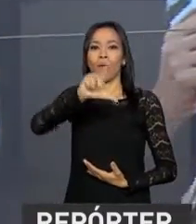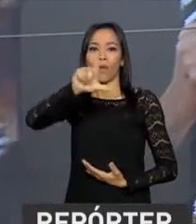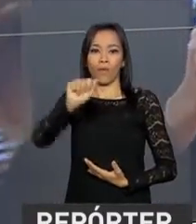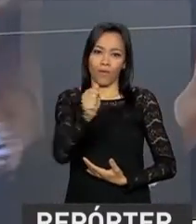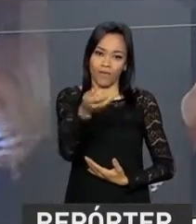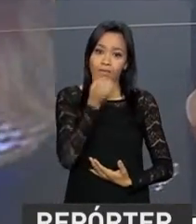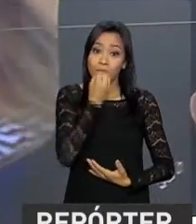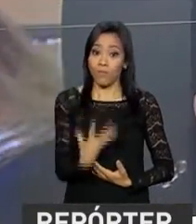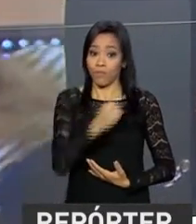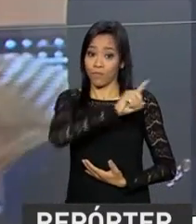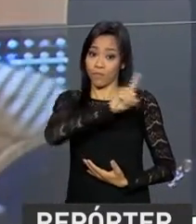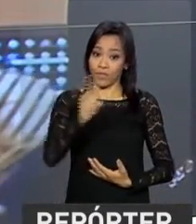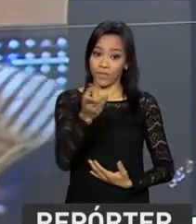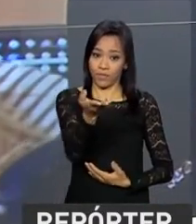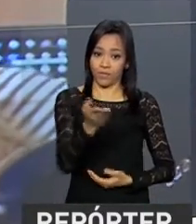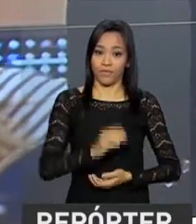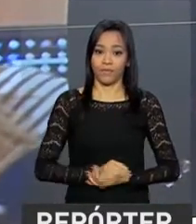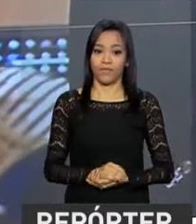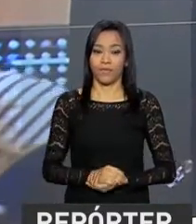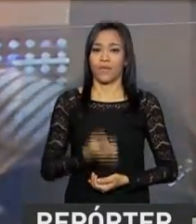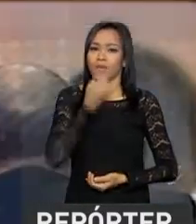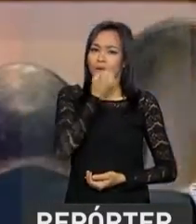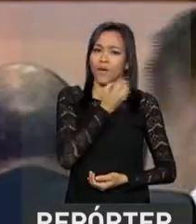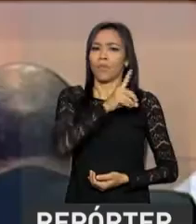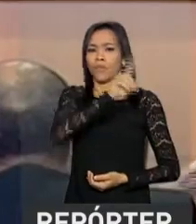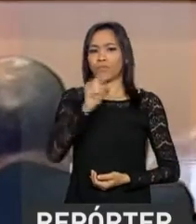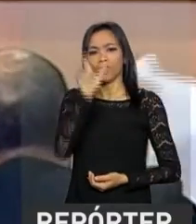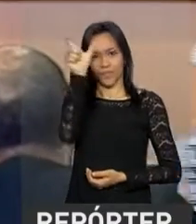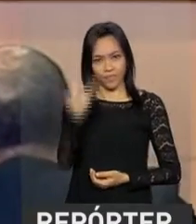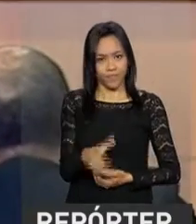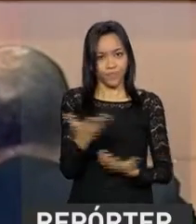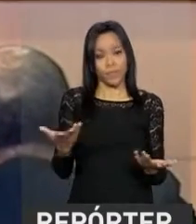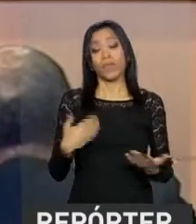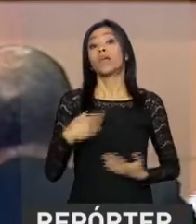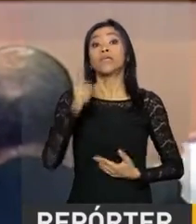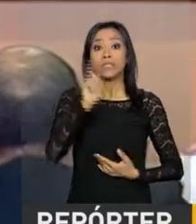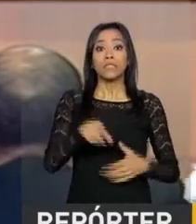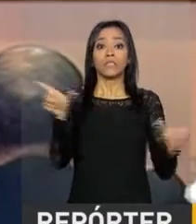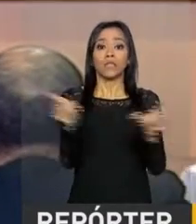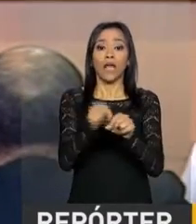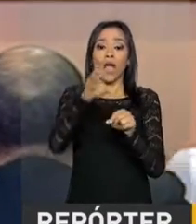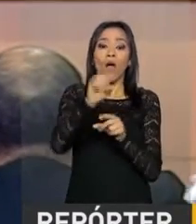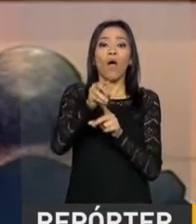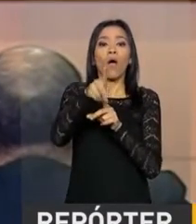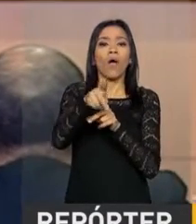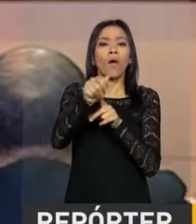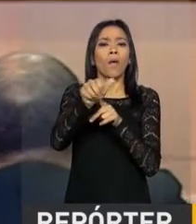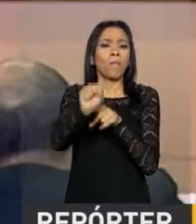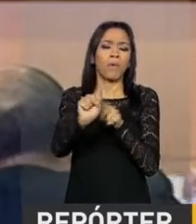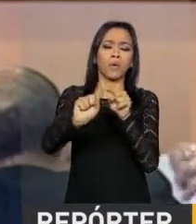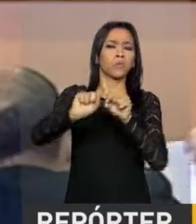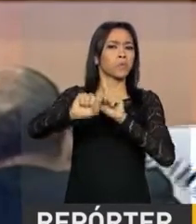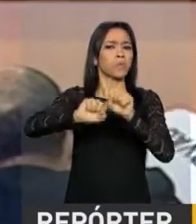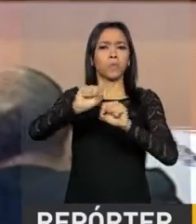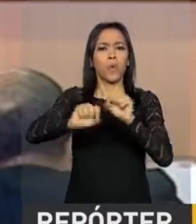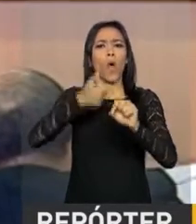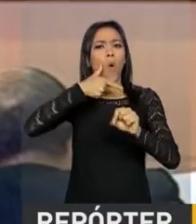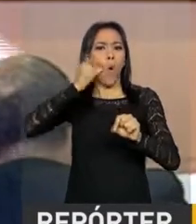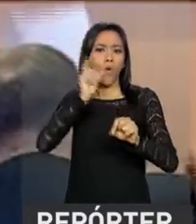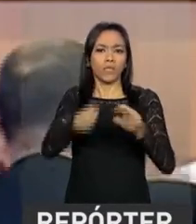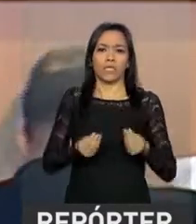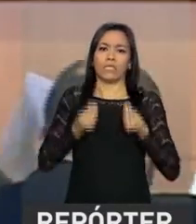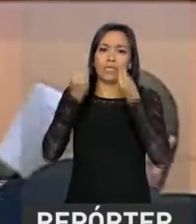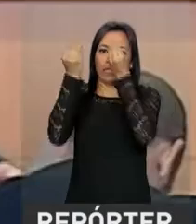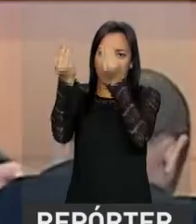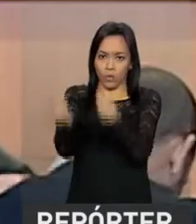world onde paula bom dia josé luis pois é a organização panamericana de saúde entregou ontem o ministério da